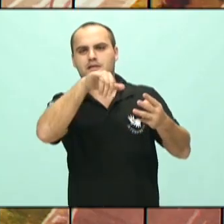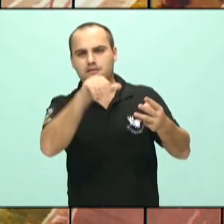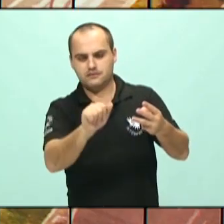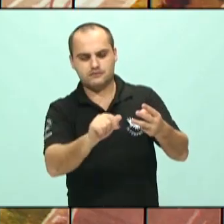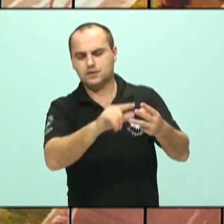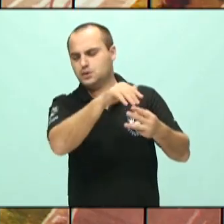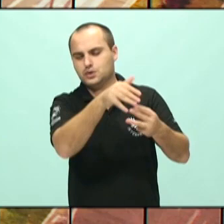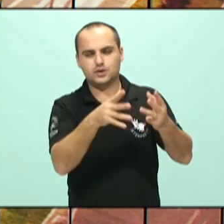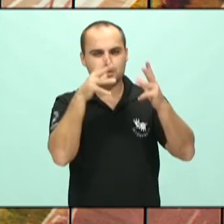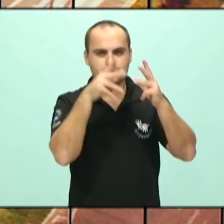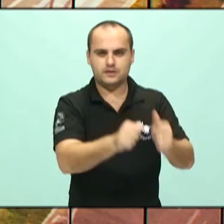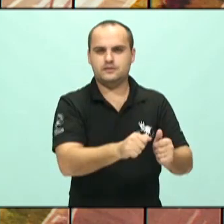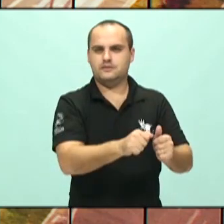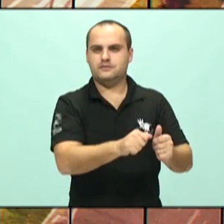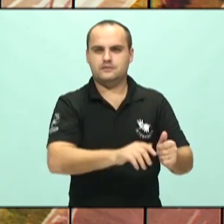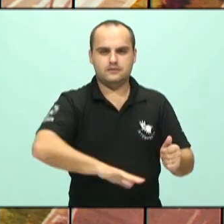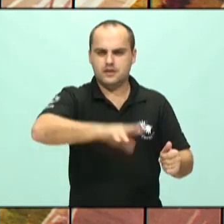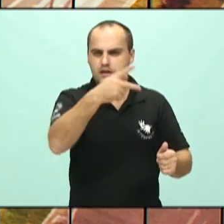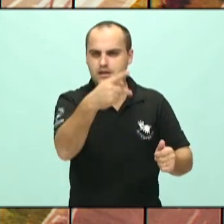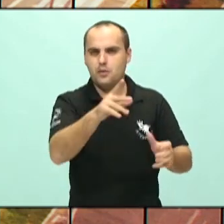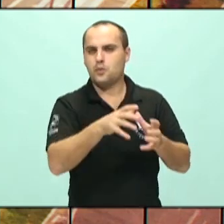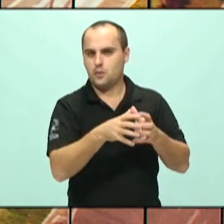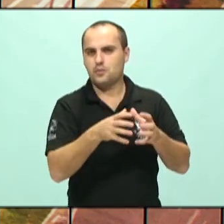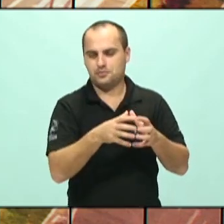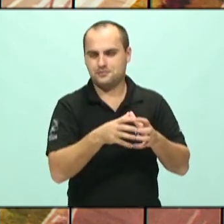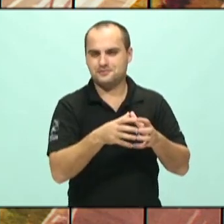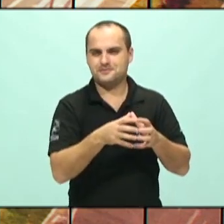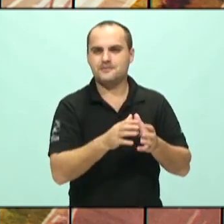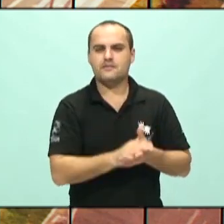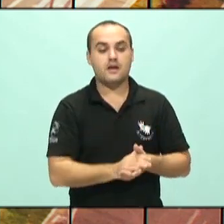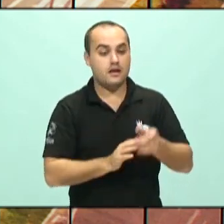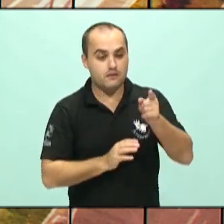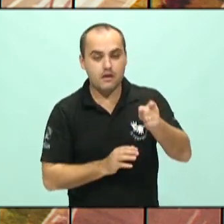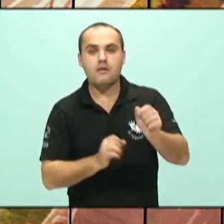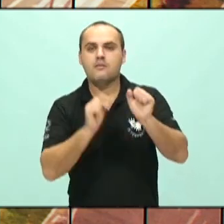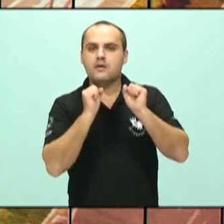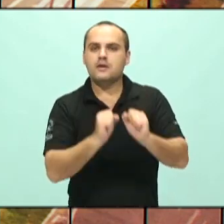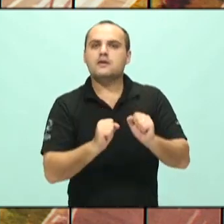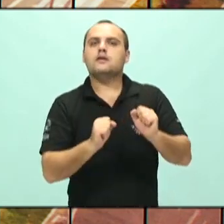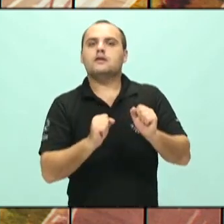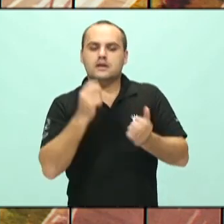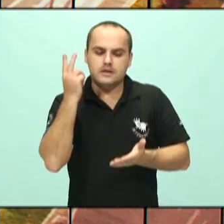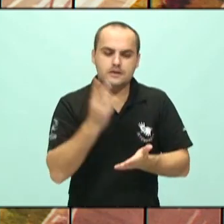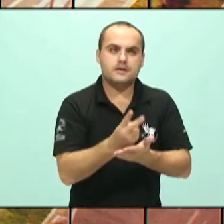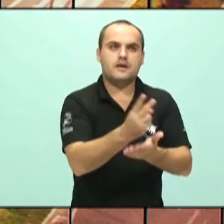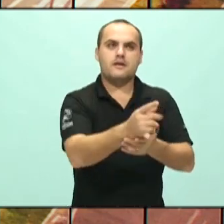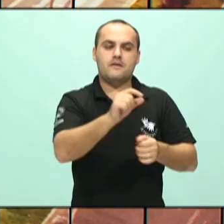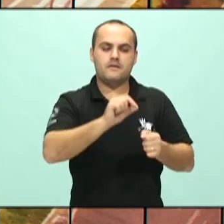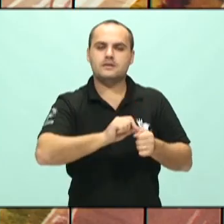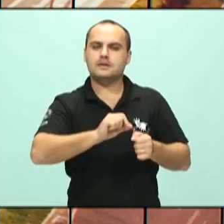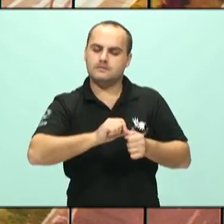Vânia e a todo o seu grupo, né? Que o senhor possa continuar fazendo esse